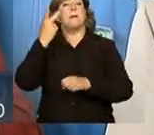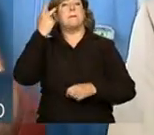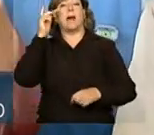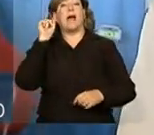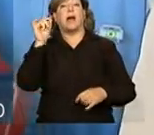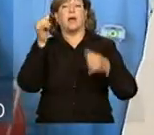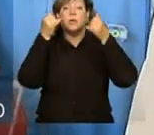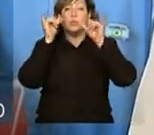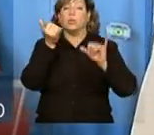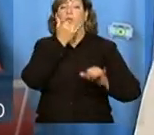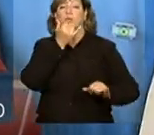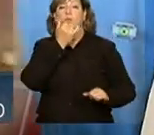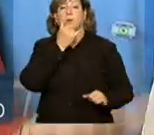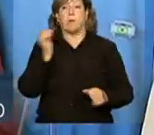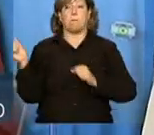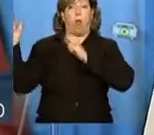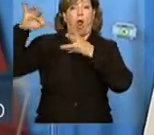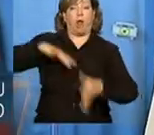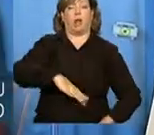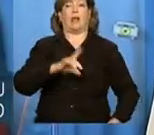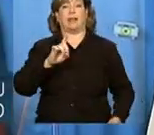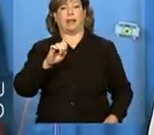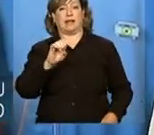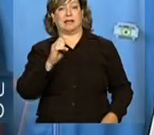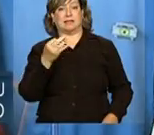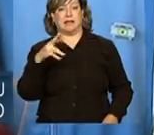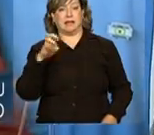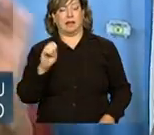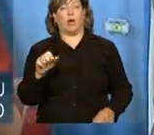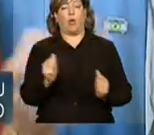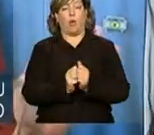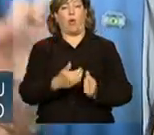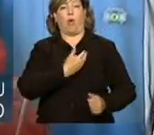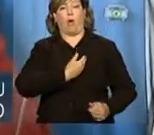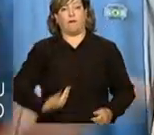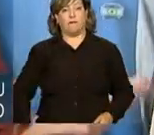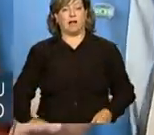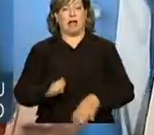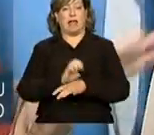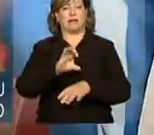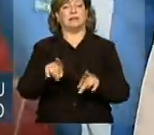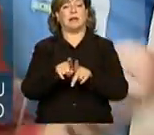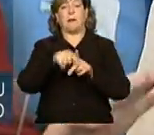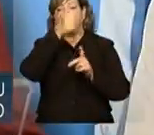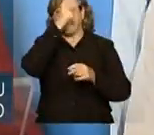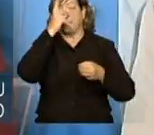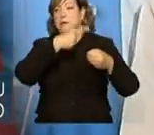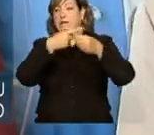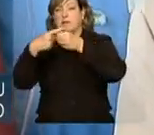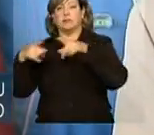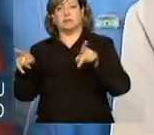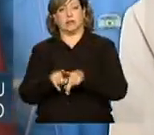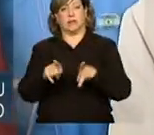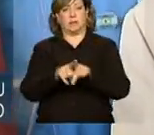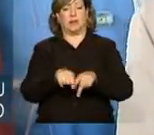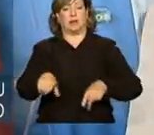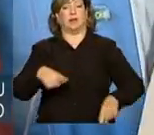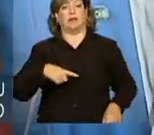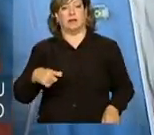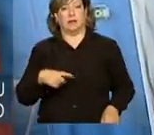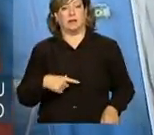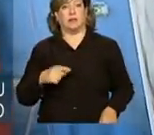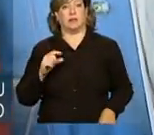com o governo estadual e com prefeituras. O governo federal não regateia em caso de desastres